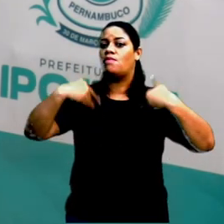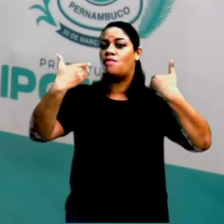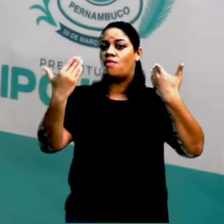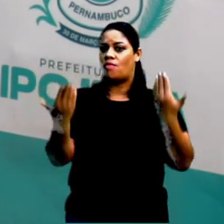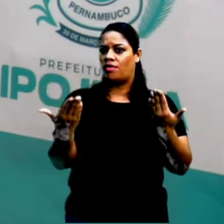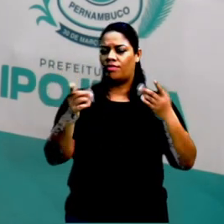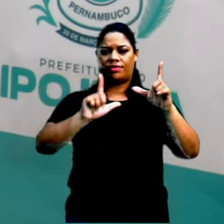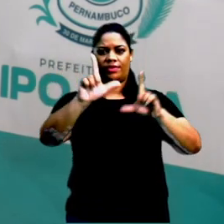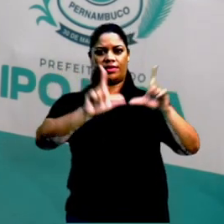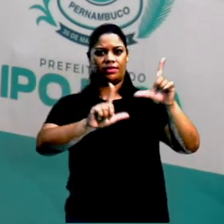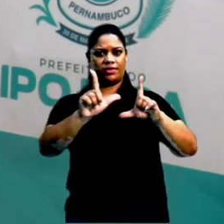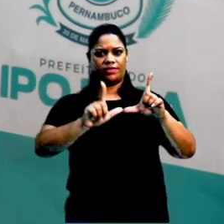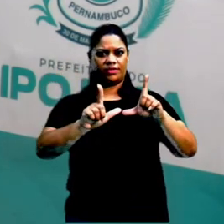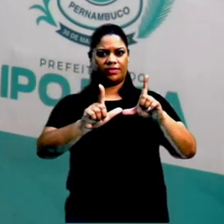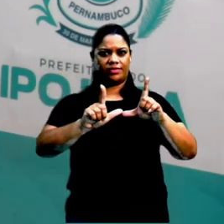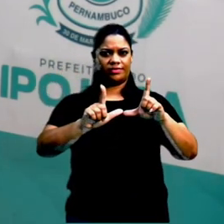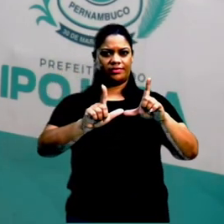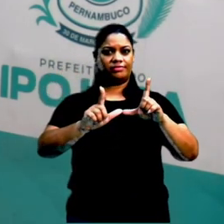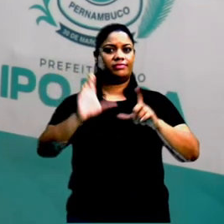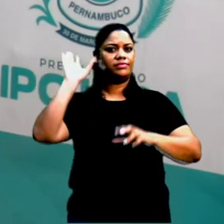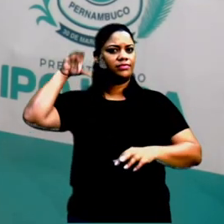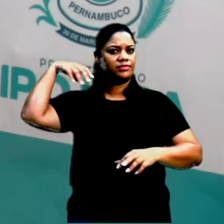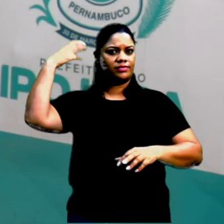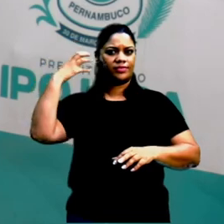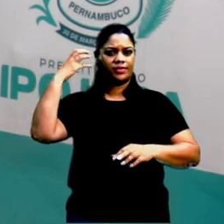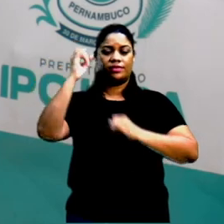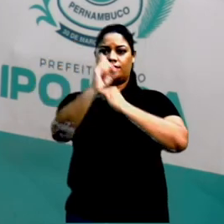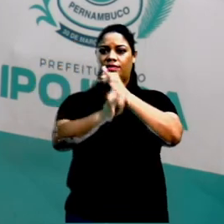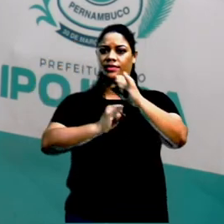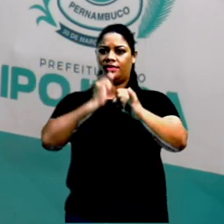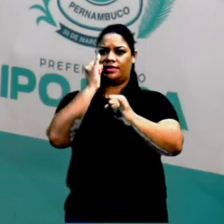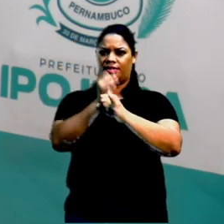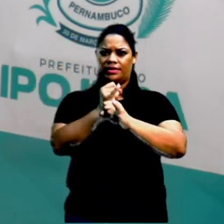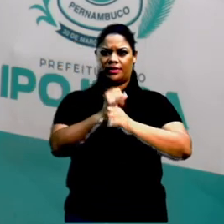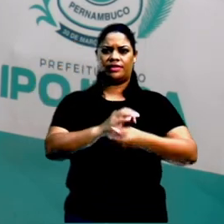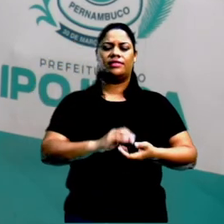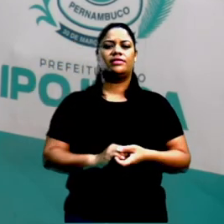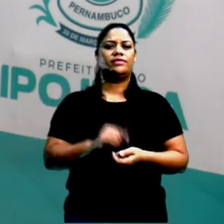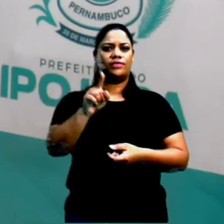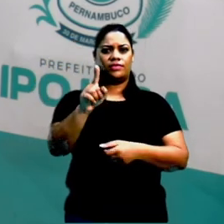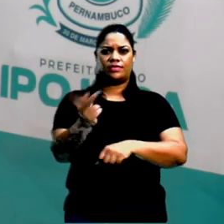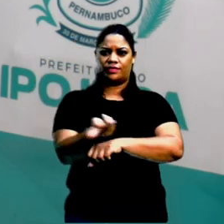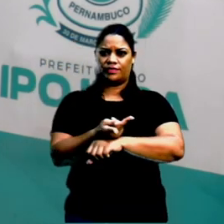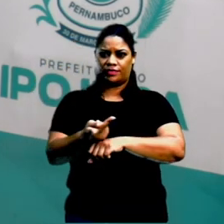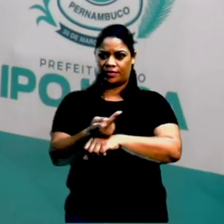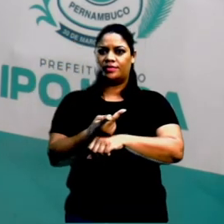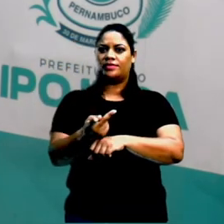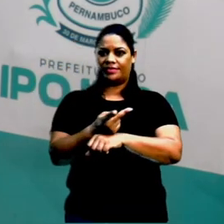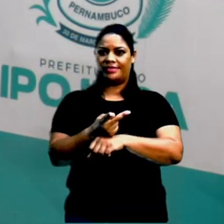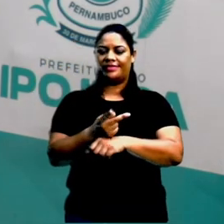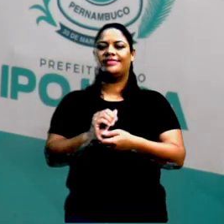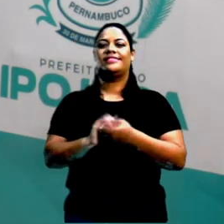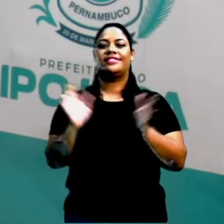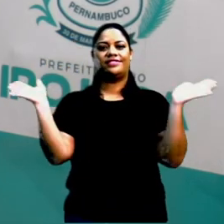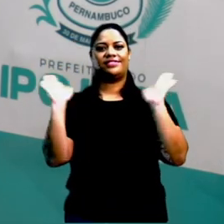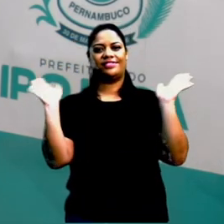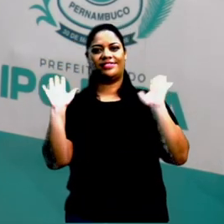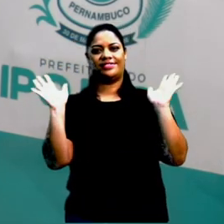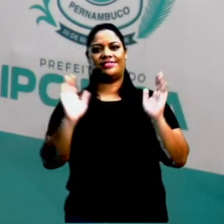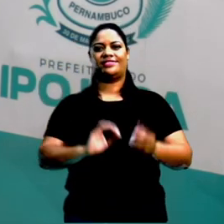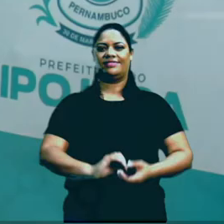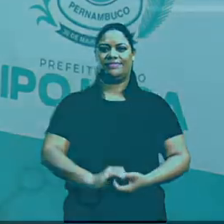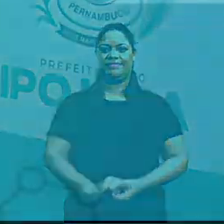É a TV, é o rádio, é a internet? Você vai pesquisar e mandar para mim. Até a próxima aula.